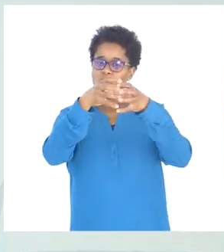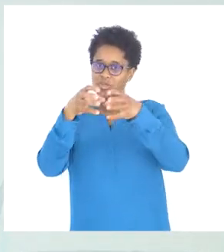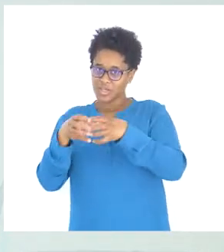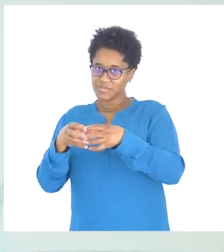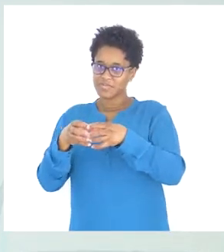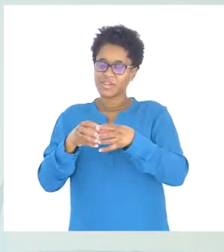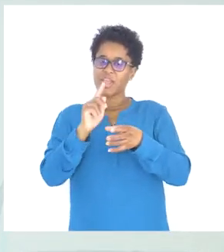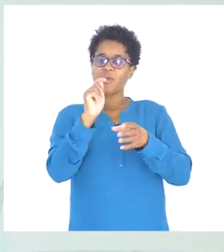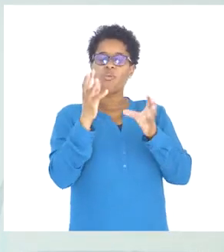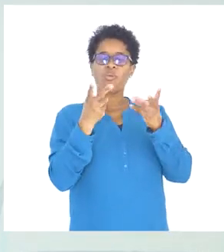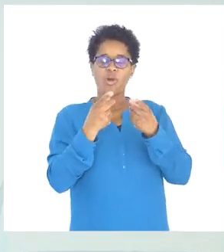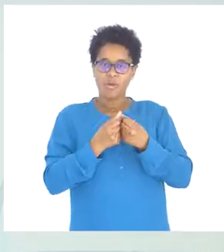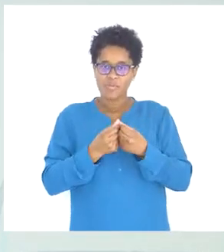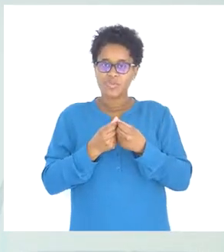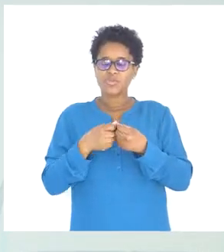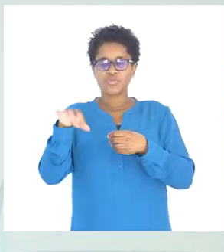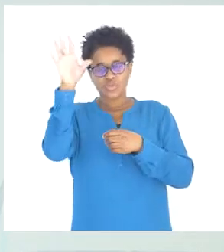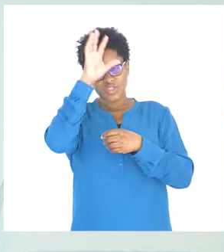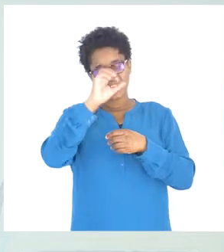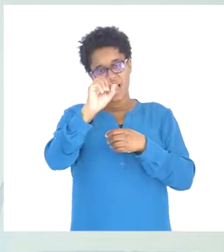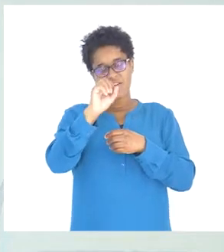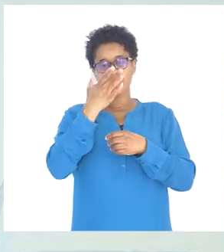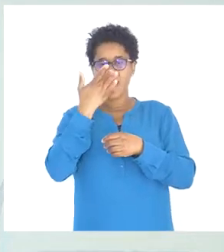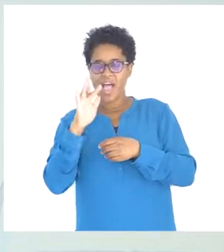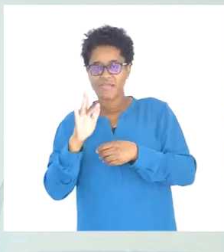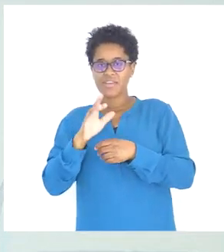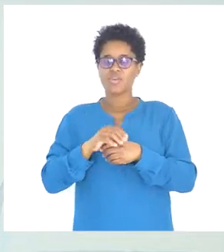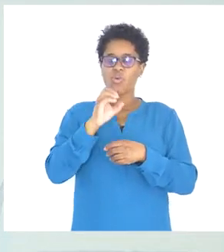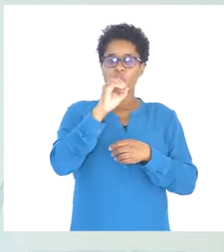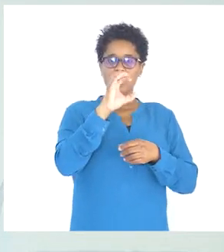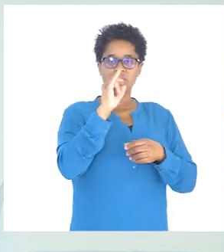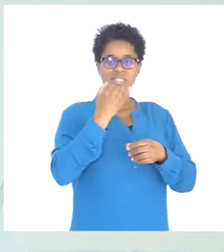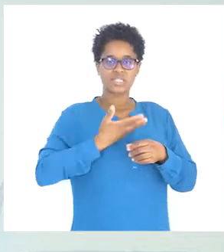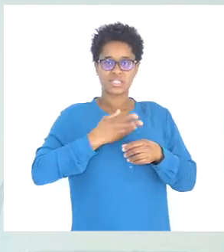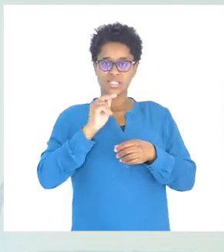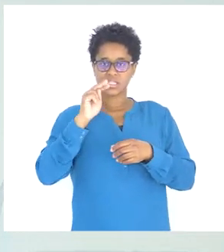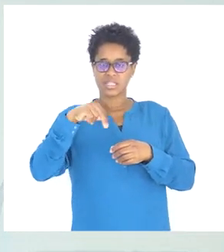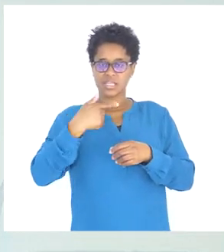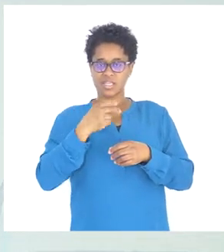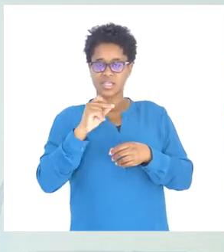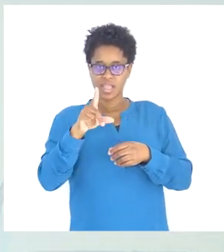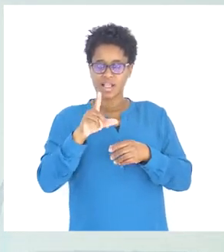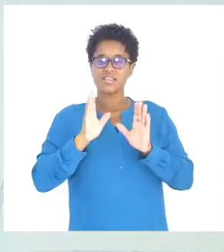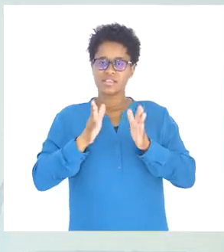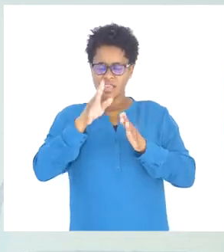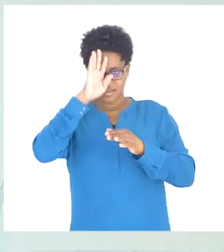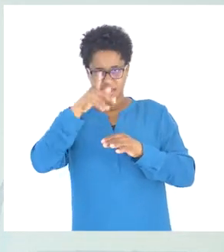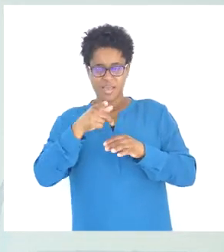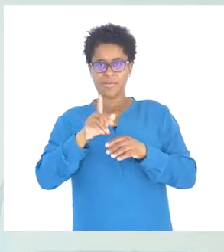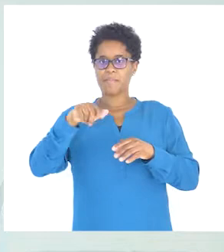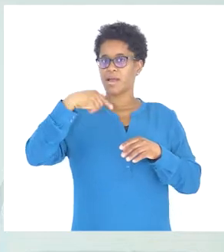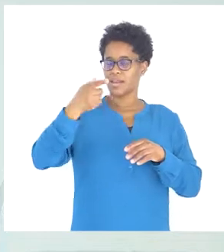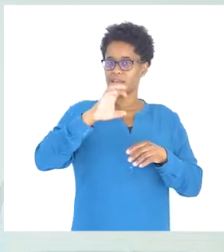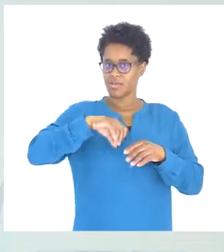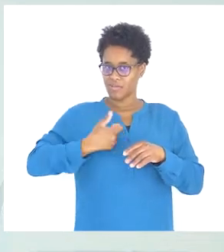Comunidade Econômica dos Estados da África Ocidental. Portanto, já sabem que para além de